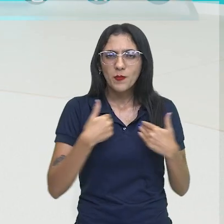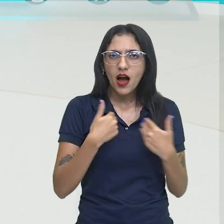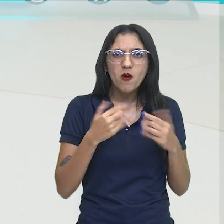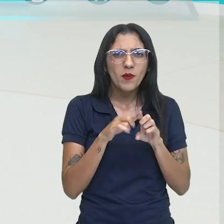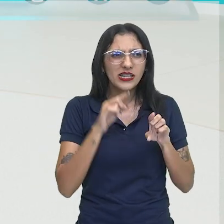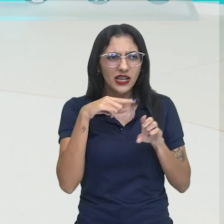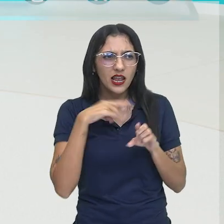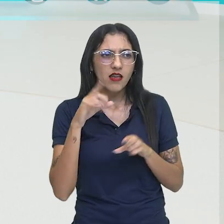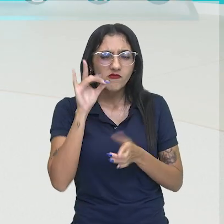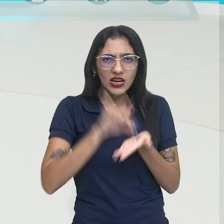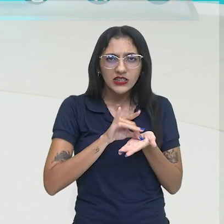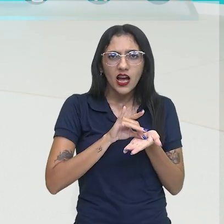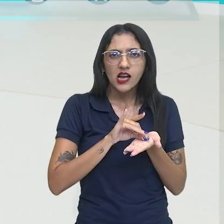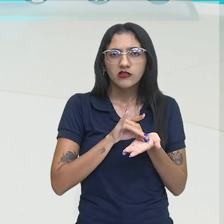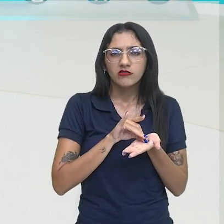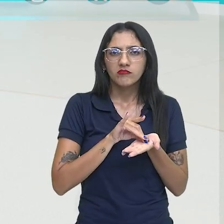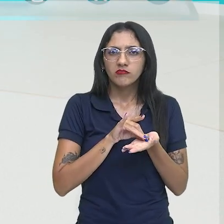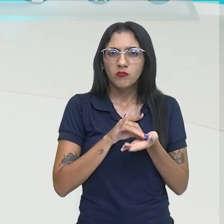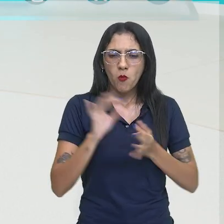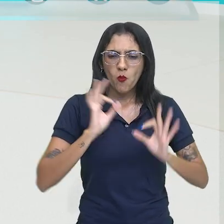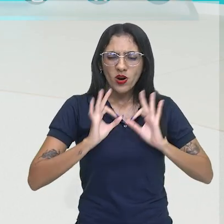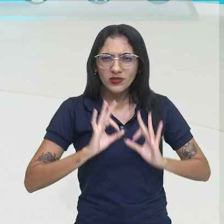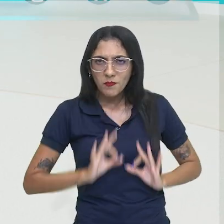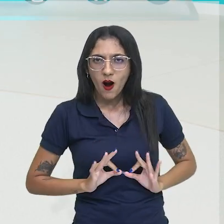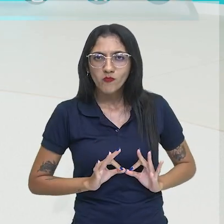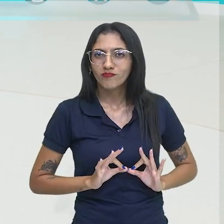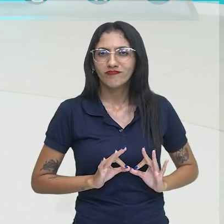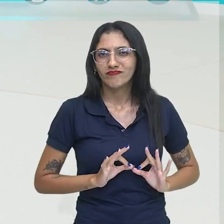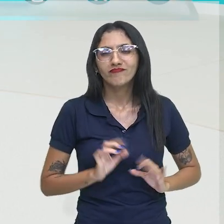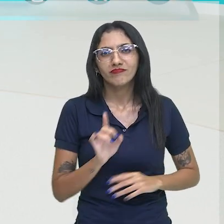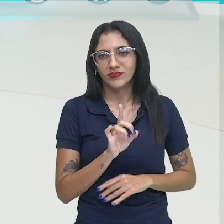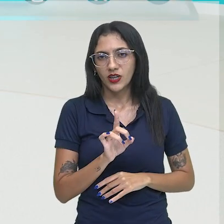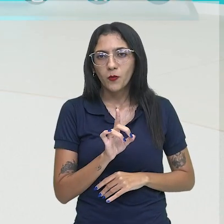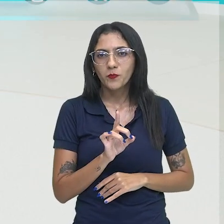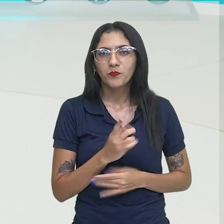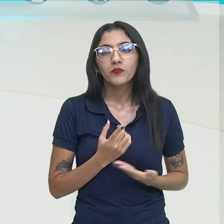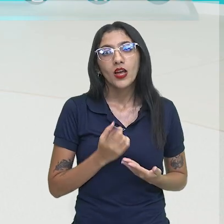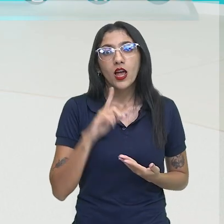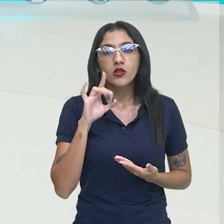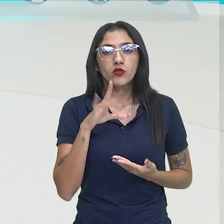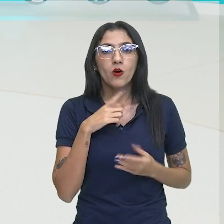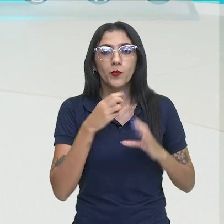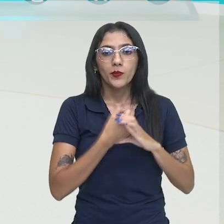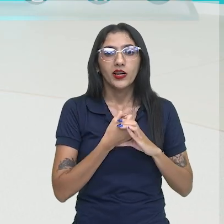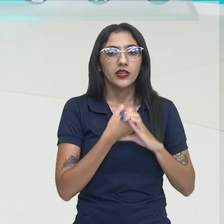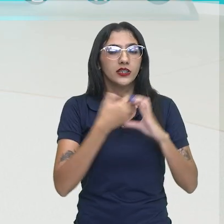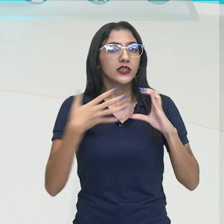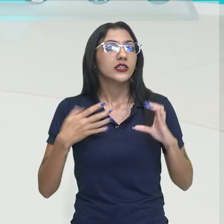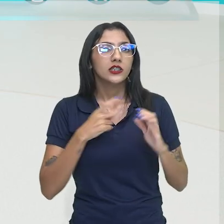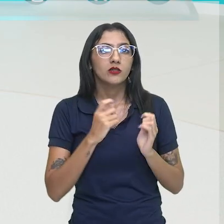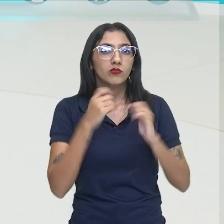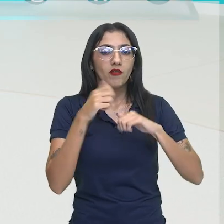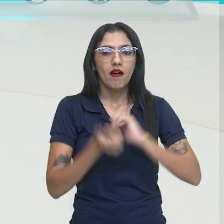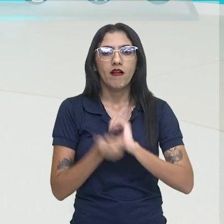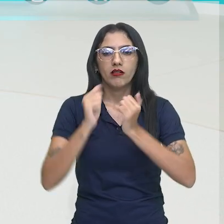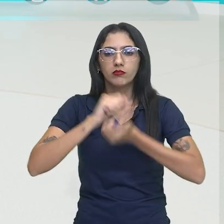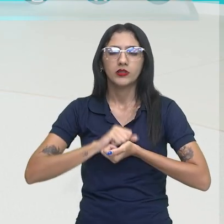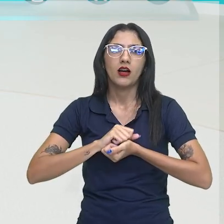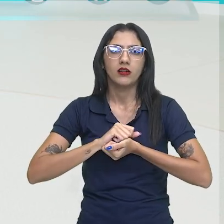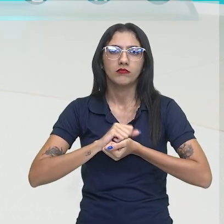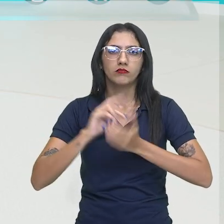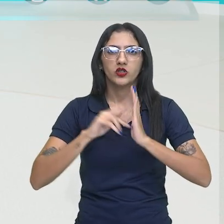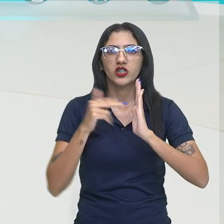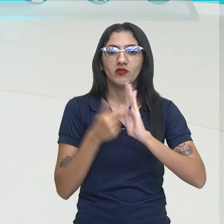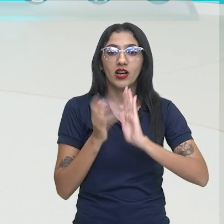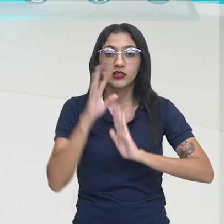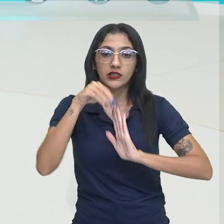sentido denotativo do animal. Por isso que vai, né, se adequar a outro sentido no